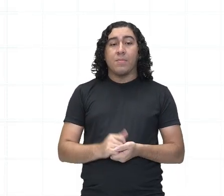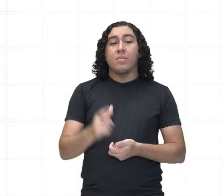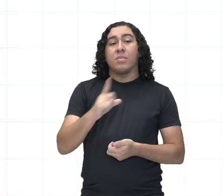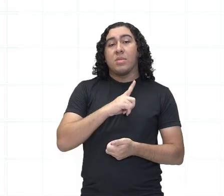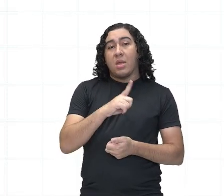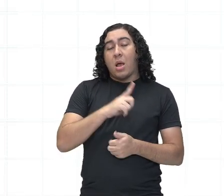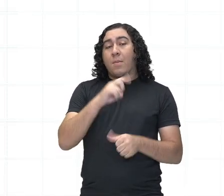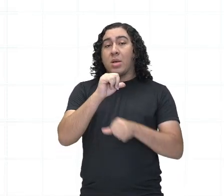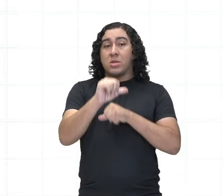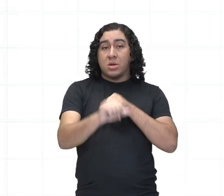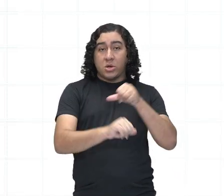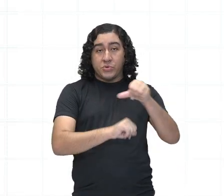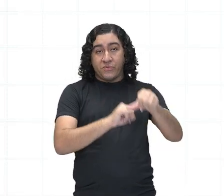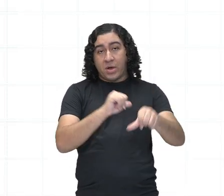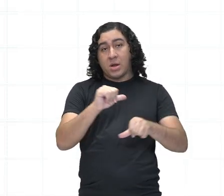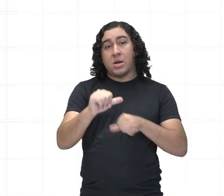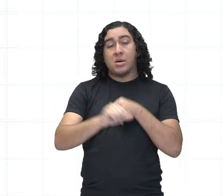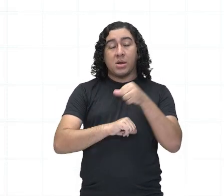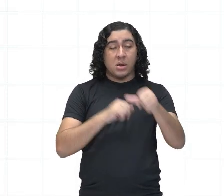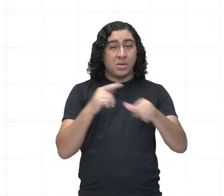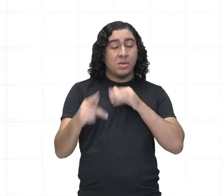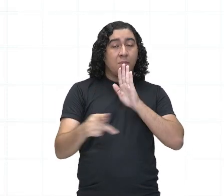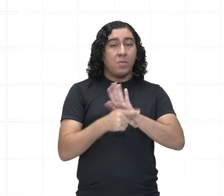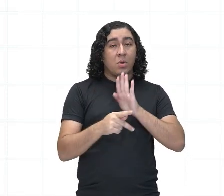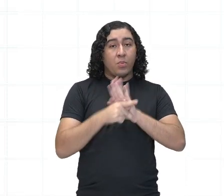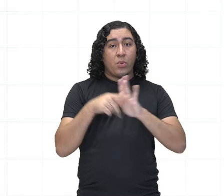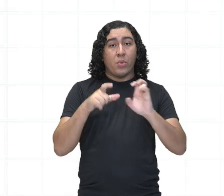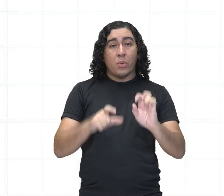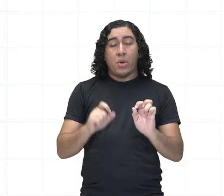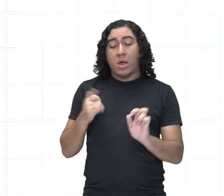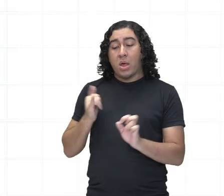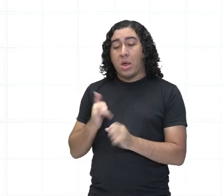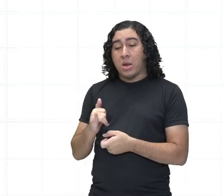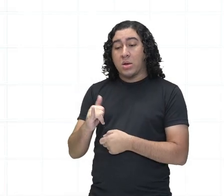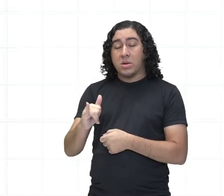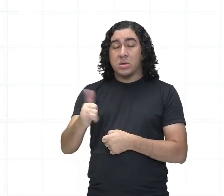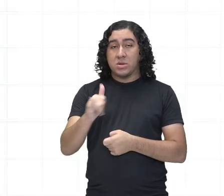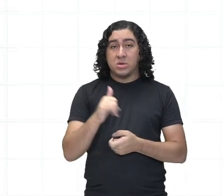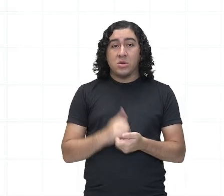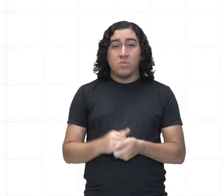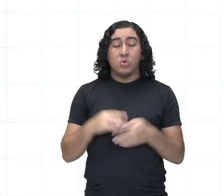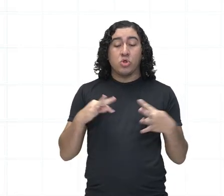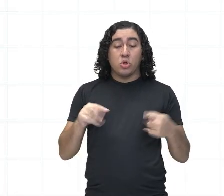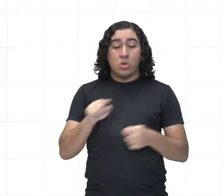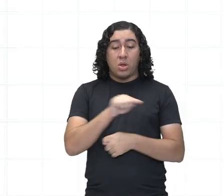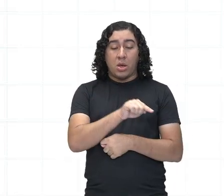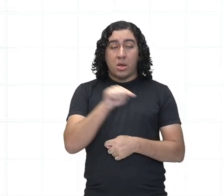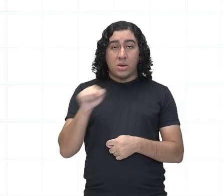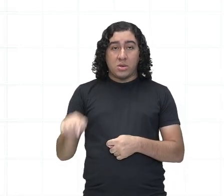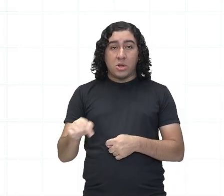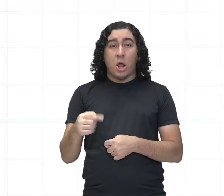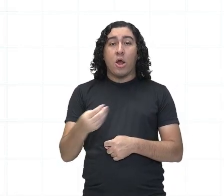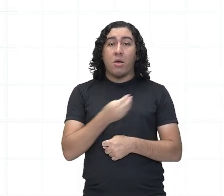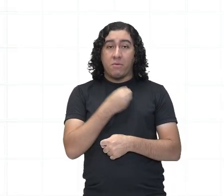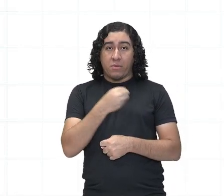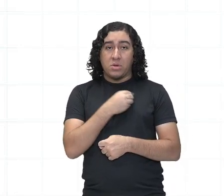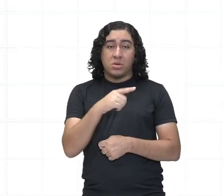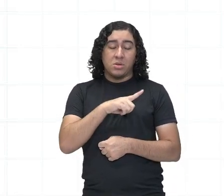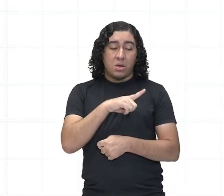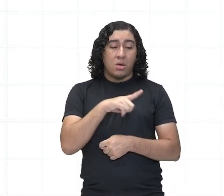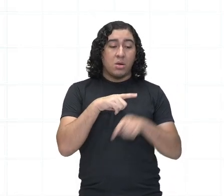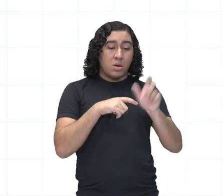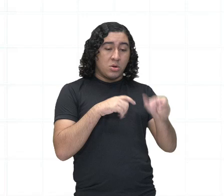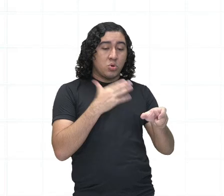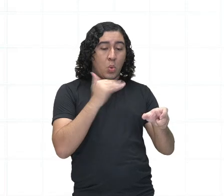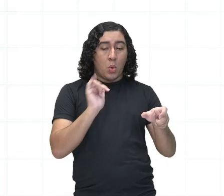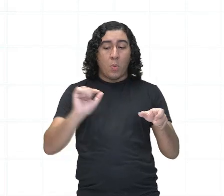transferência unidirecional, né, entre estes seres vivos, um servindo de alimentos